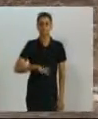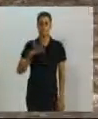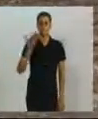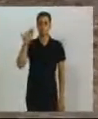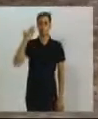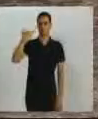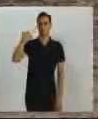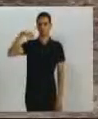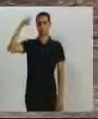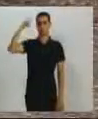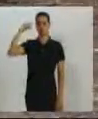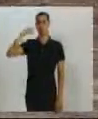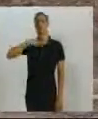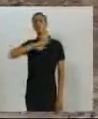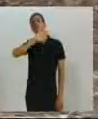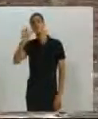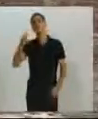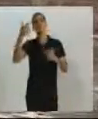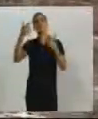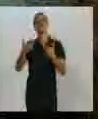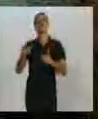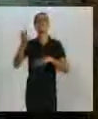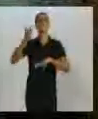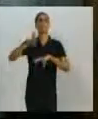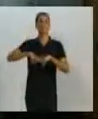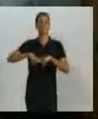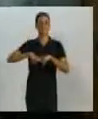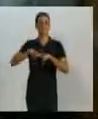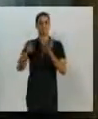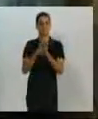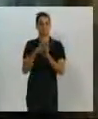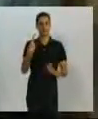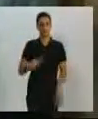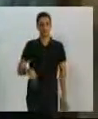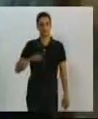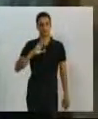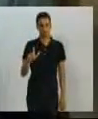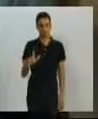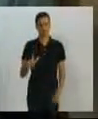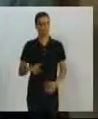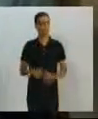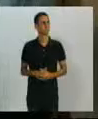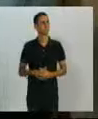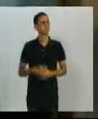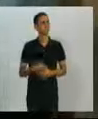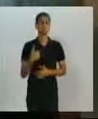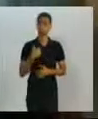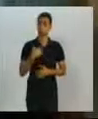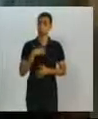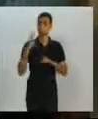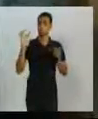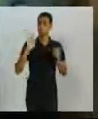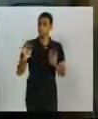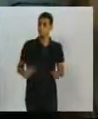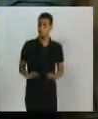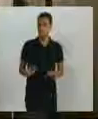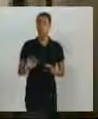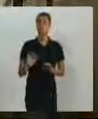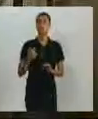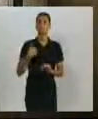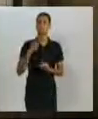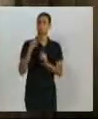semana, visitando o complexo penitenciário de Blumenau. E fiquei extremamente feliz com o que eu